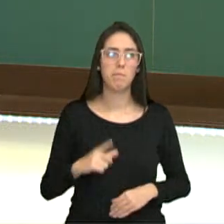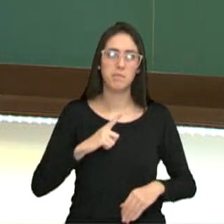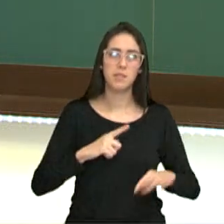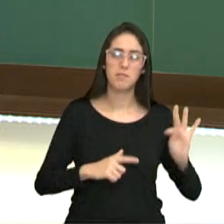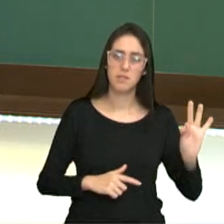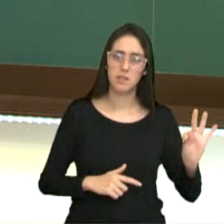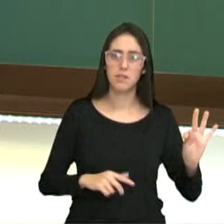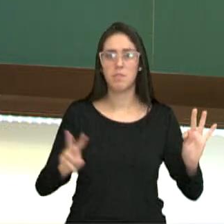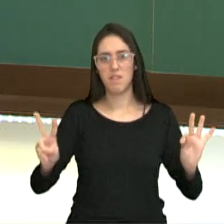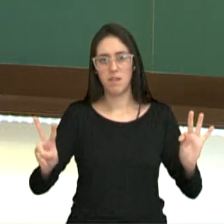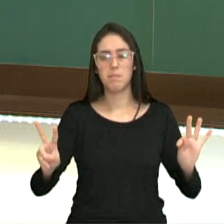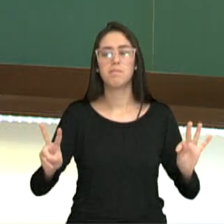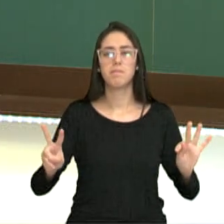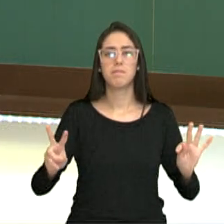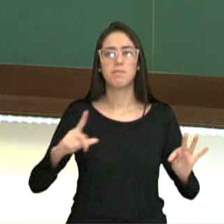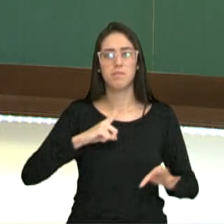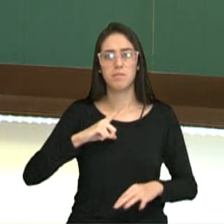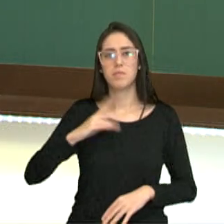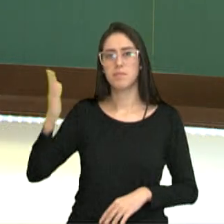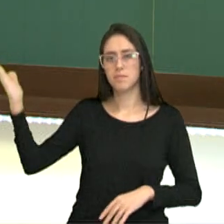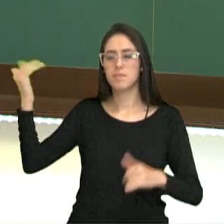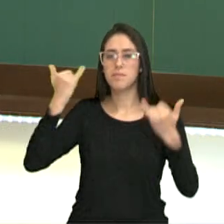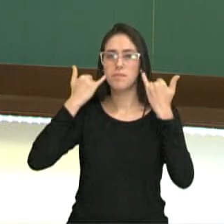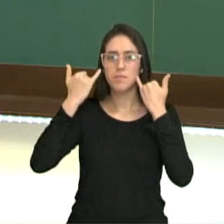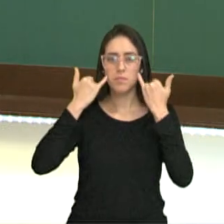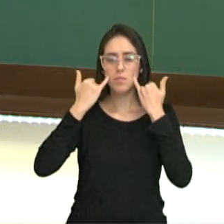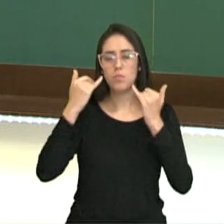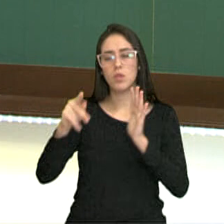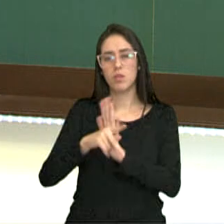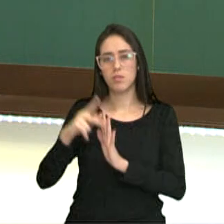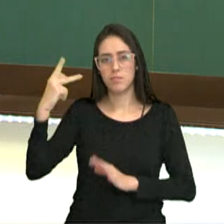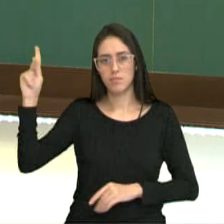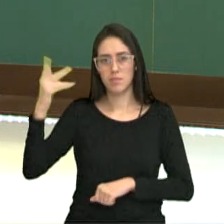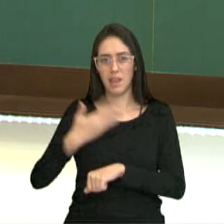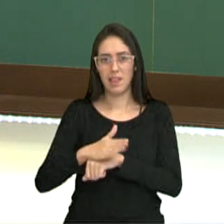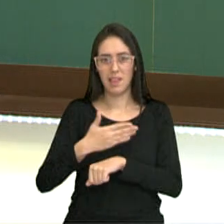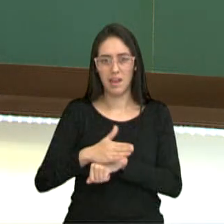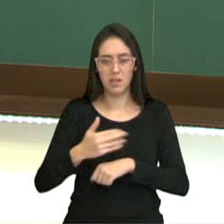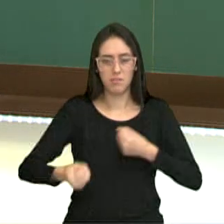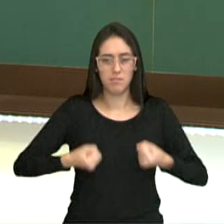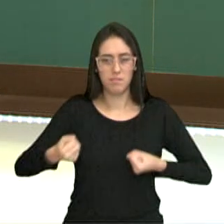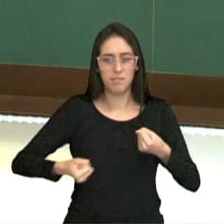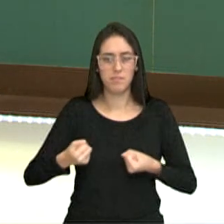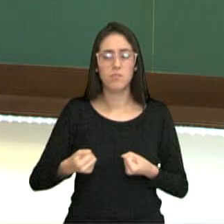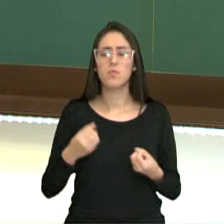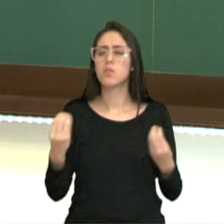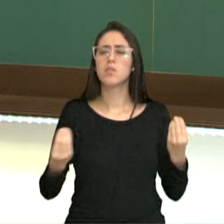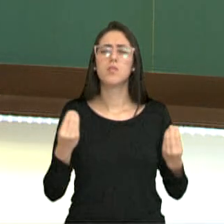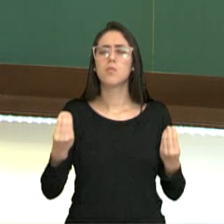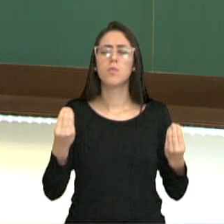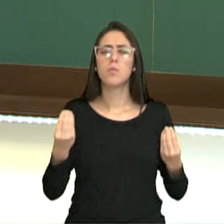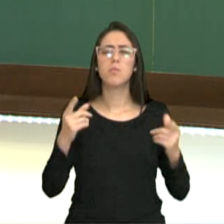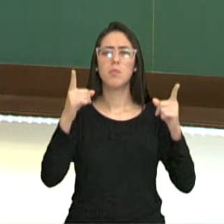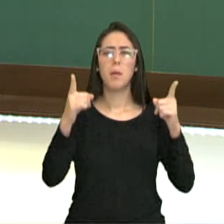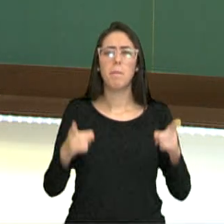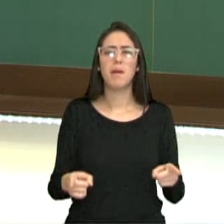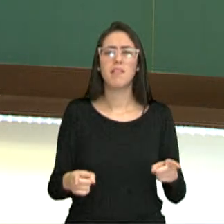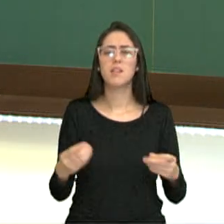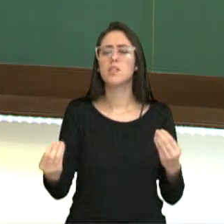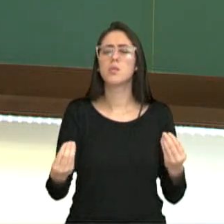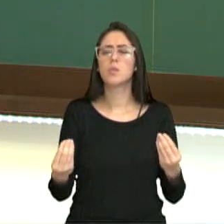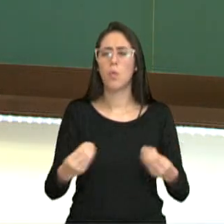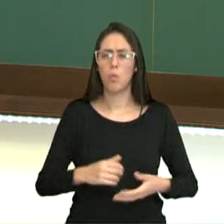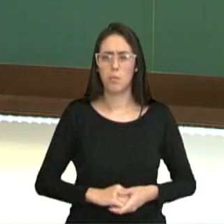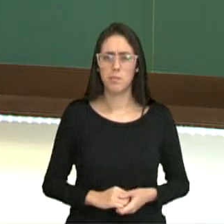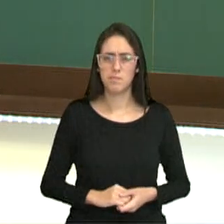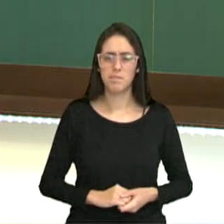estão os dados retirados no treino do André. Como que eu vou montar, então, essa